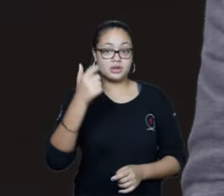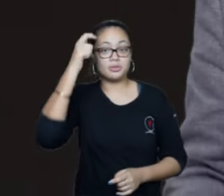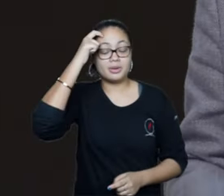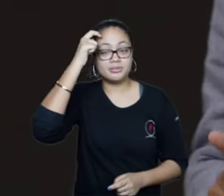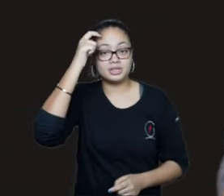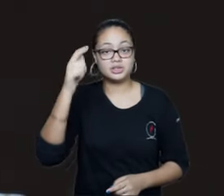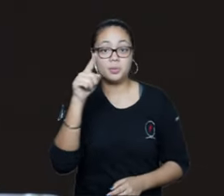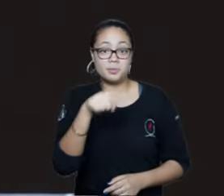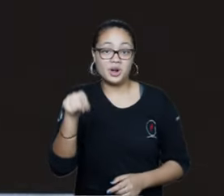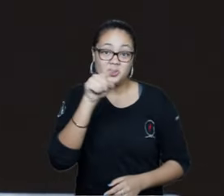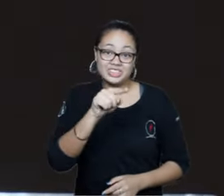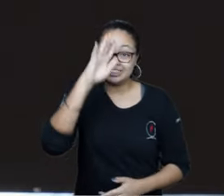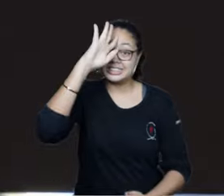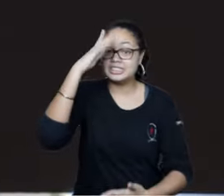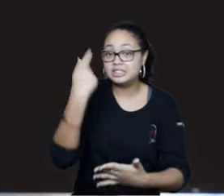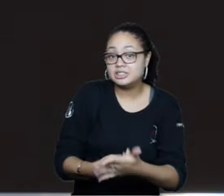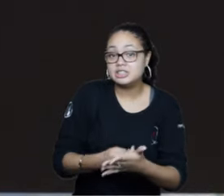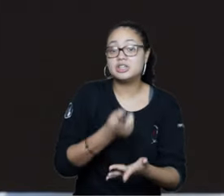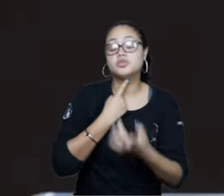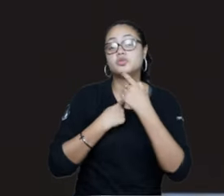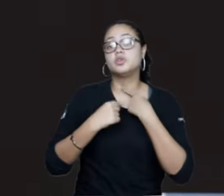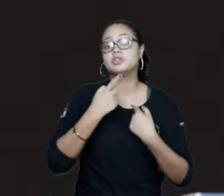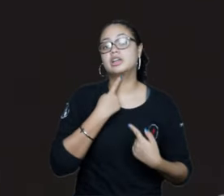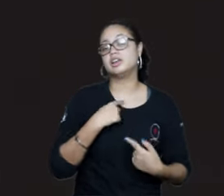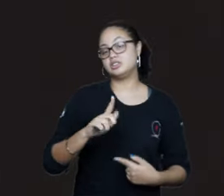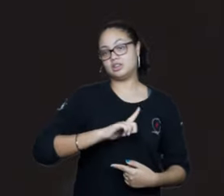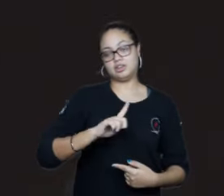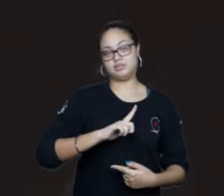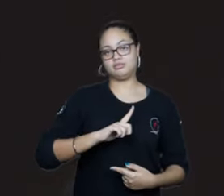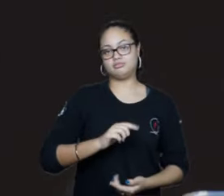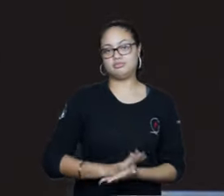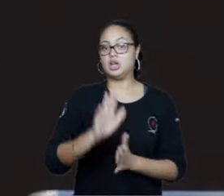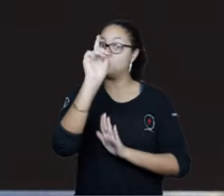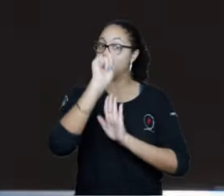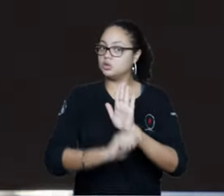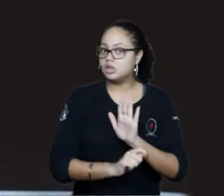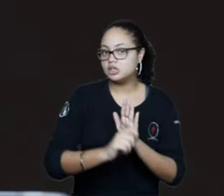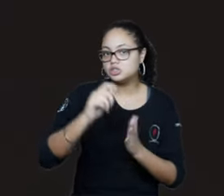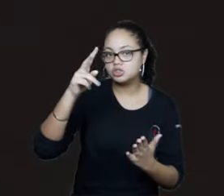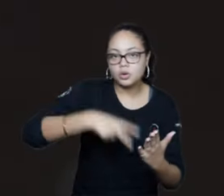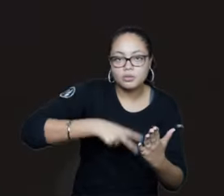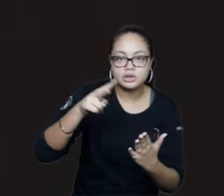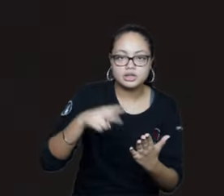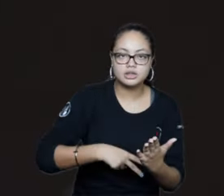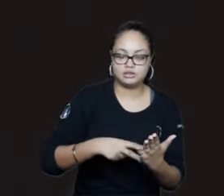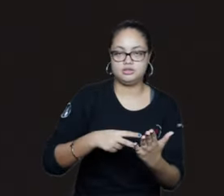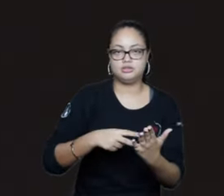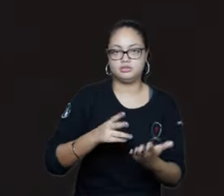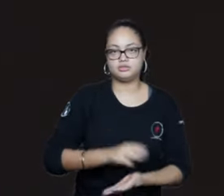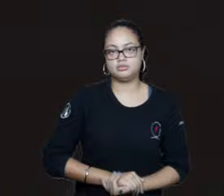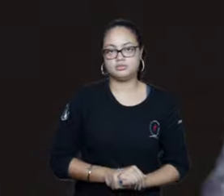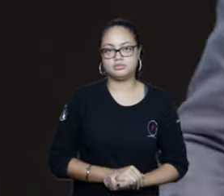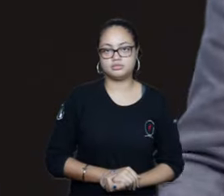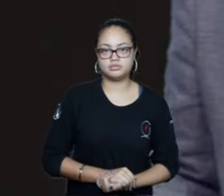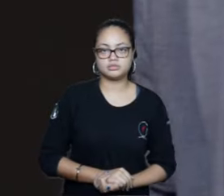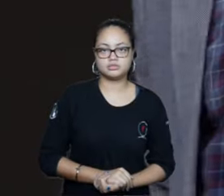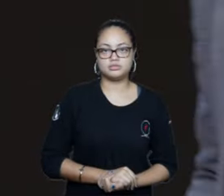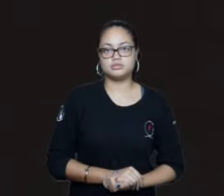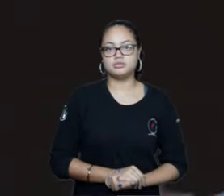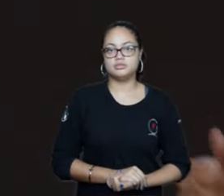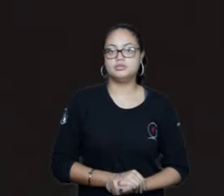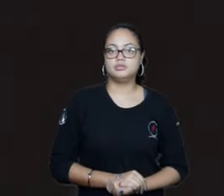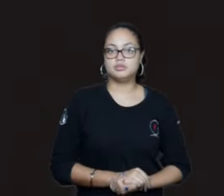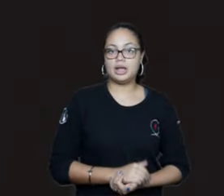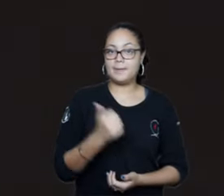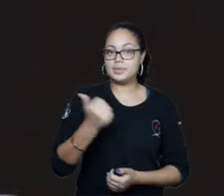para você poder decidir e ter vontade olha o teste que eu acabei de ler irmão que eu acabei de ler eu disse tá